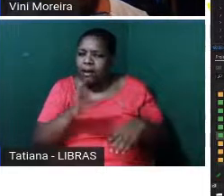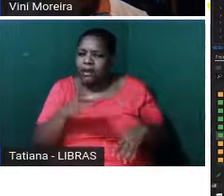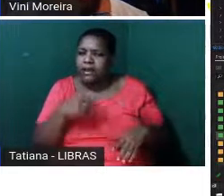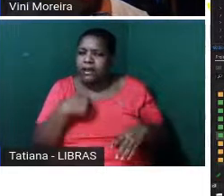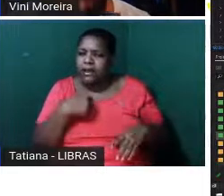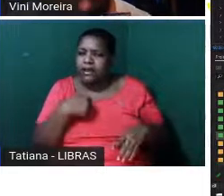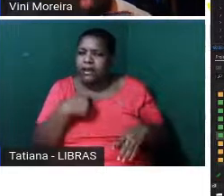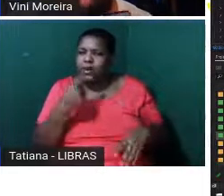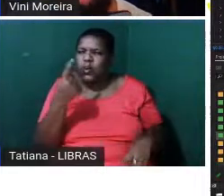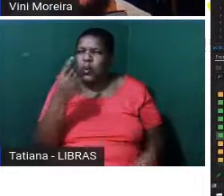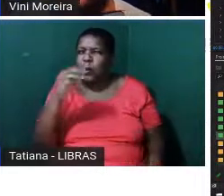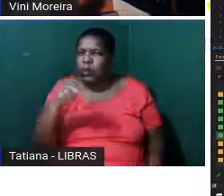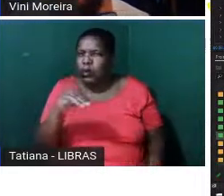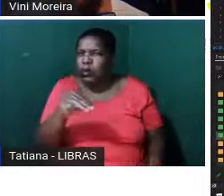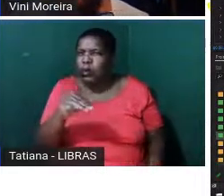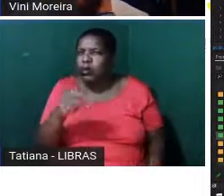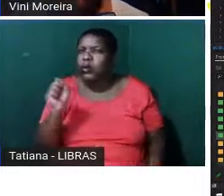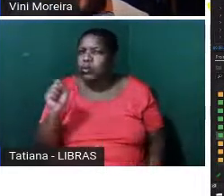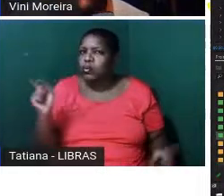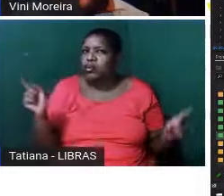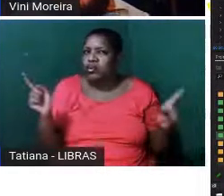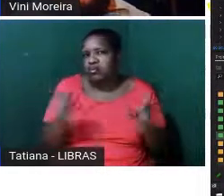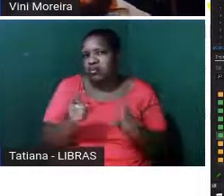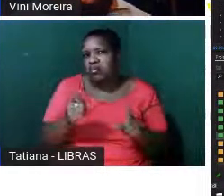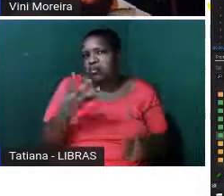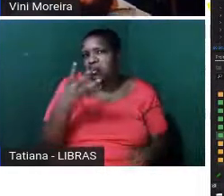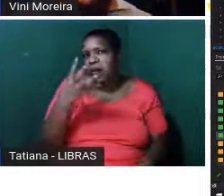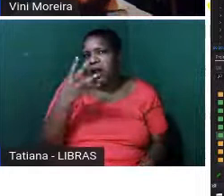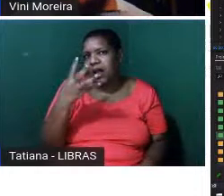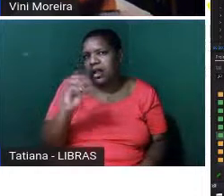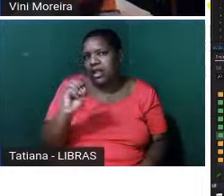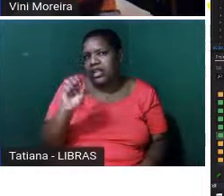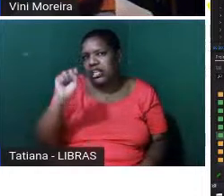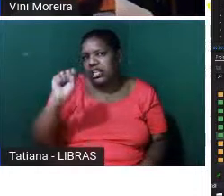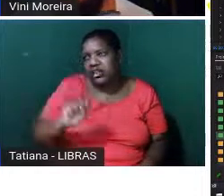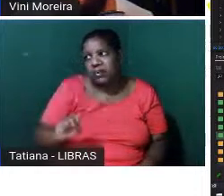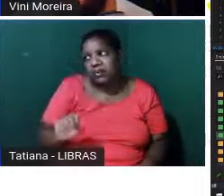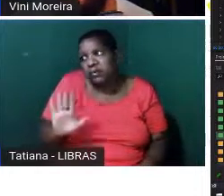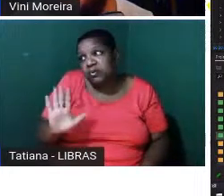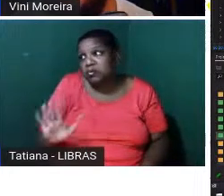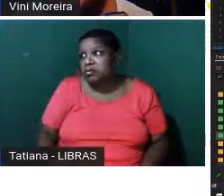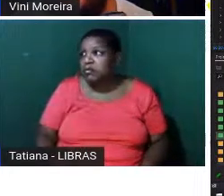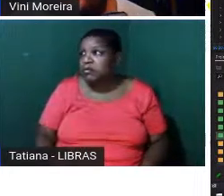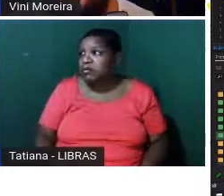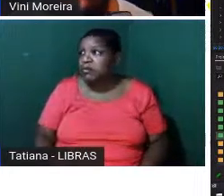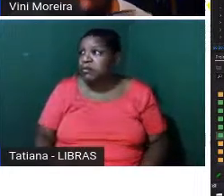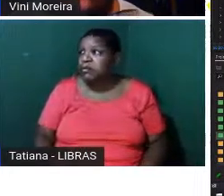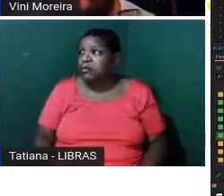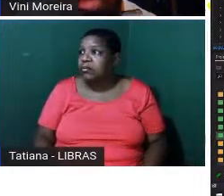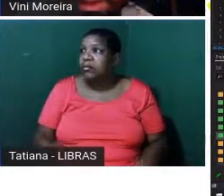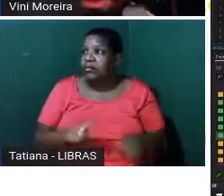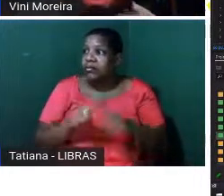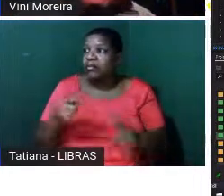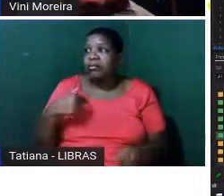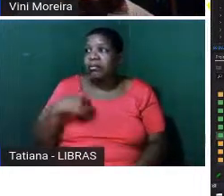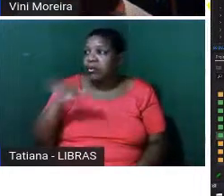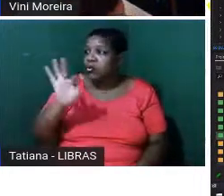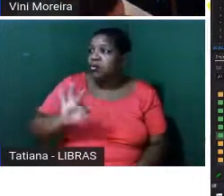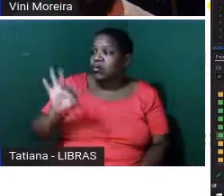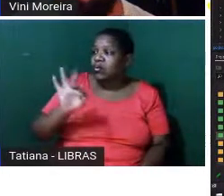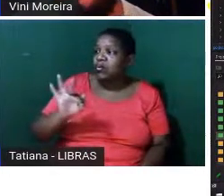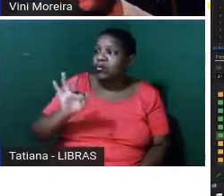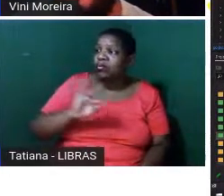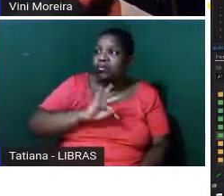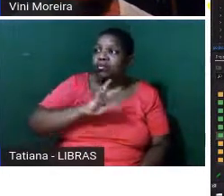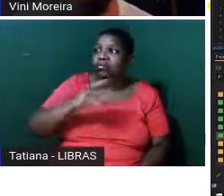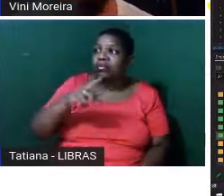dura um minuto eu acho ele podia ser resolvido em 40 segundos Mas eu achei assim funciona totalmente